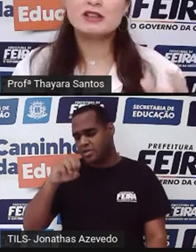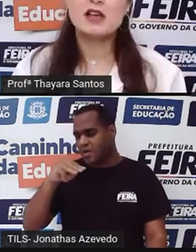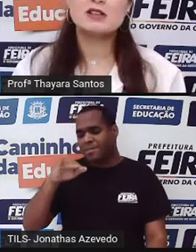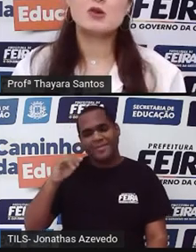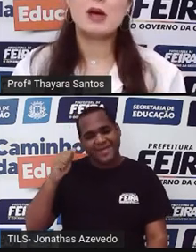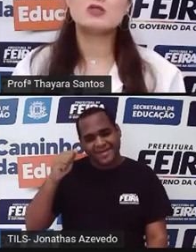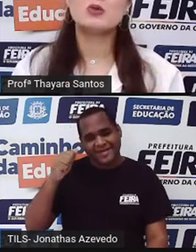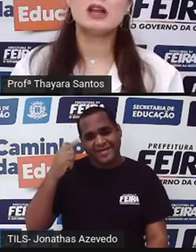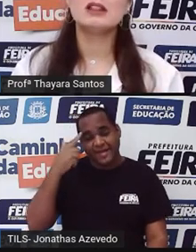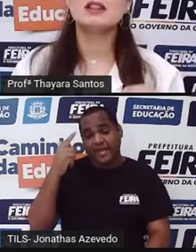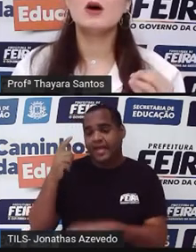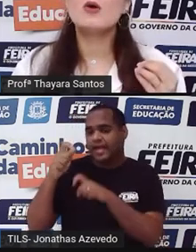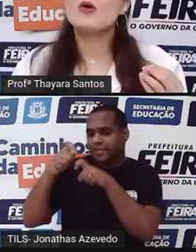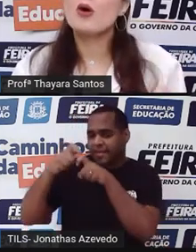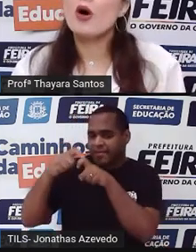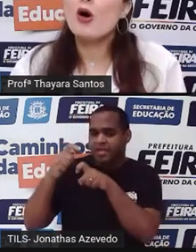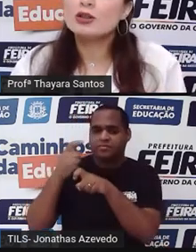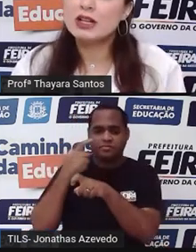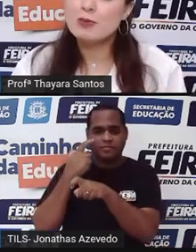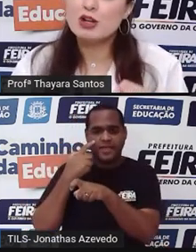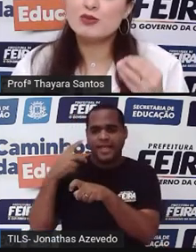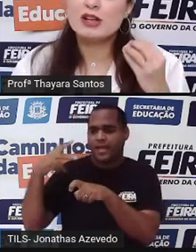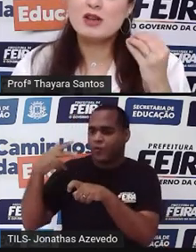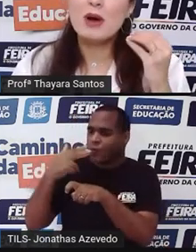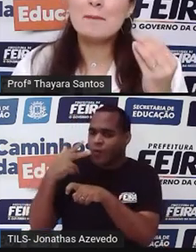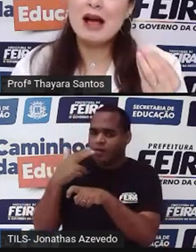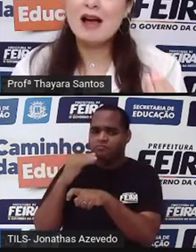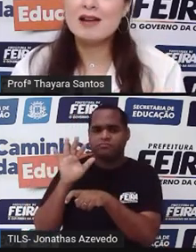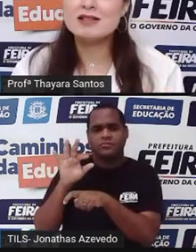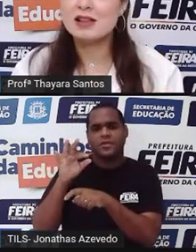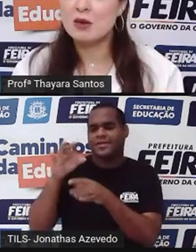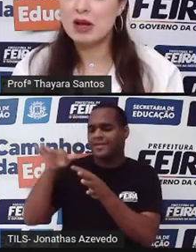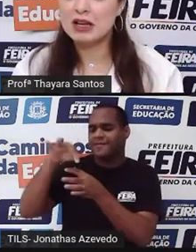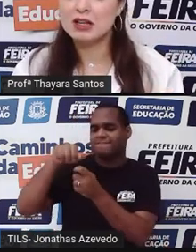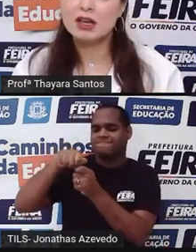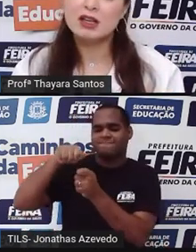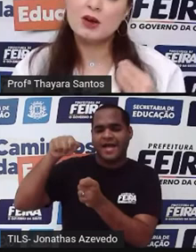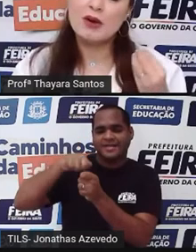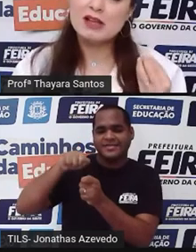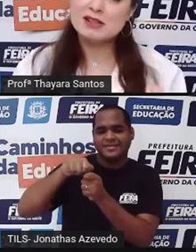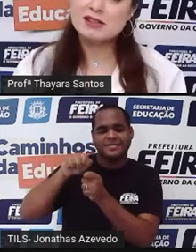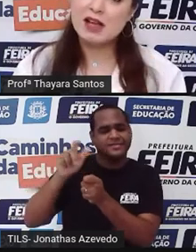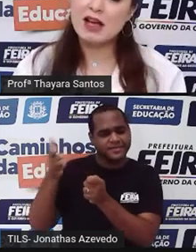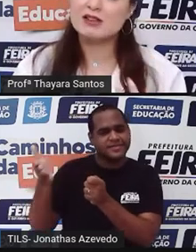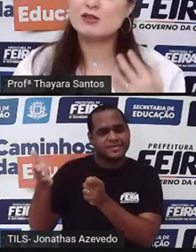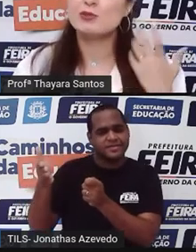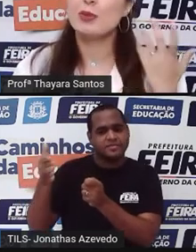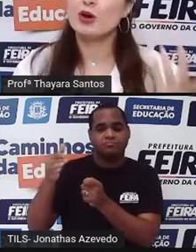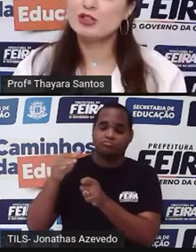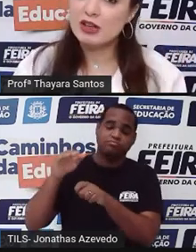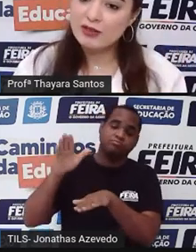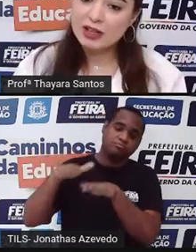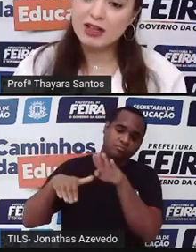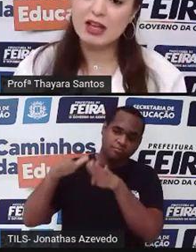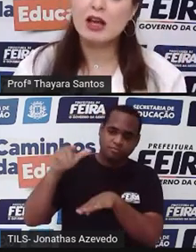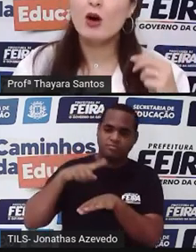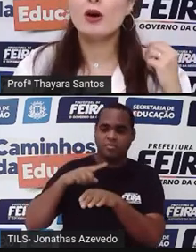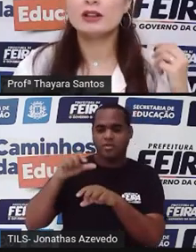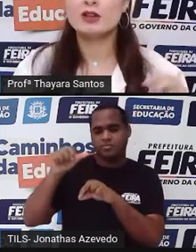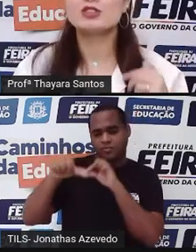dia Muitas vezes o médico ele não porta ele pode fazer uma amarração ali é o esses casos pode